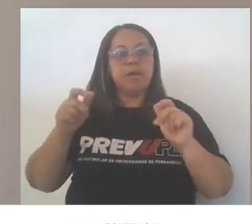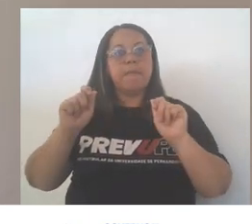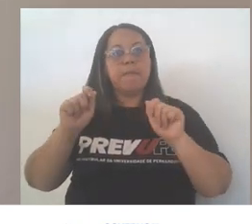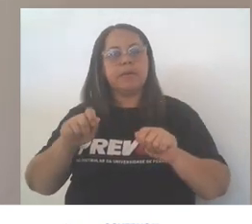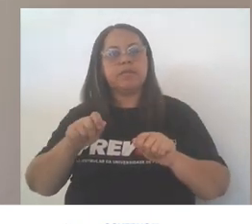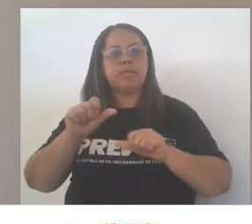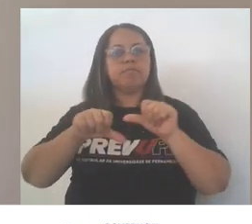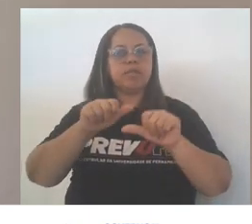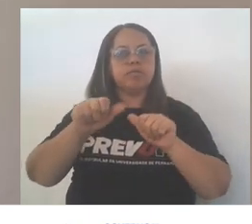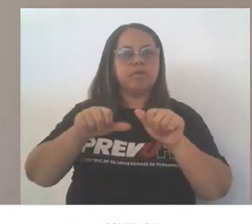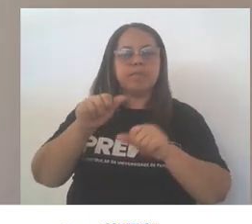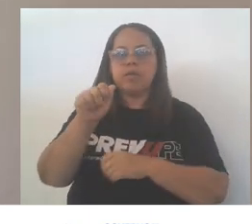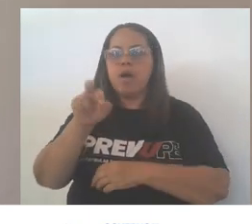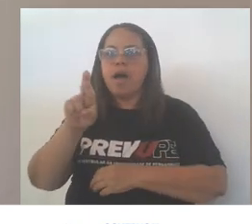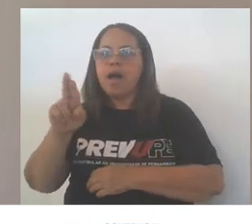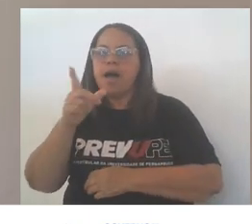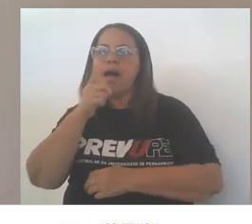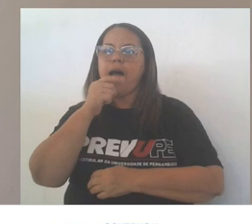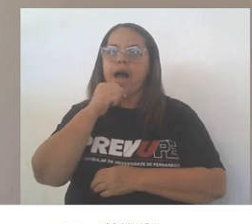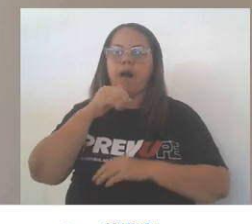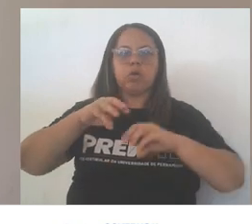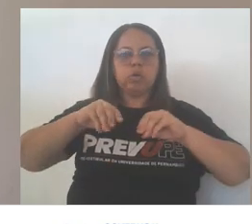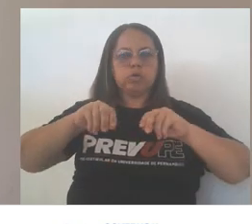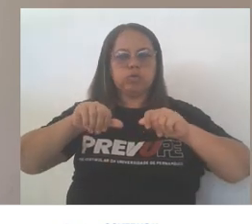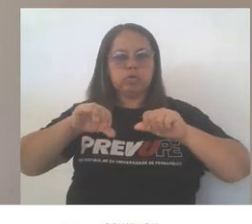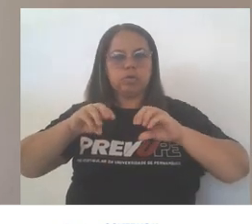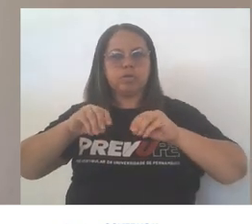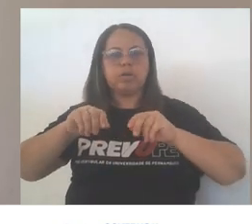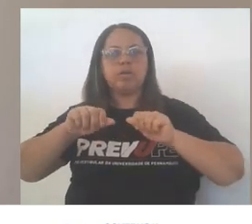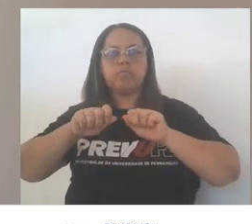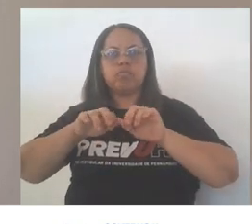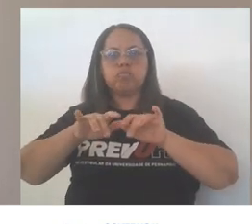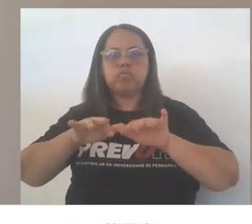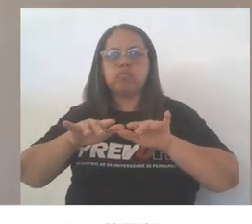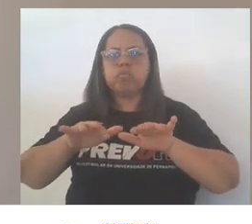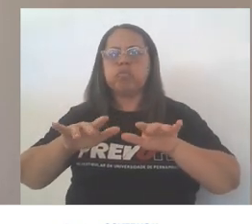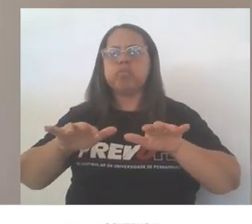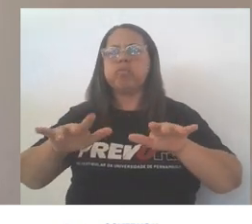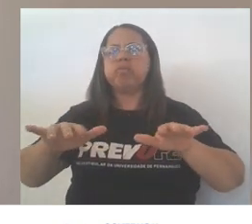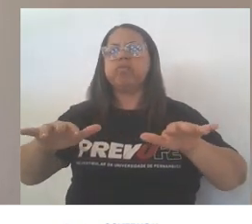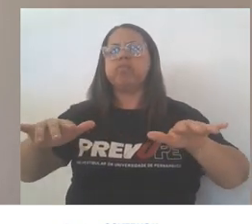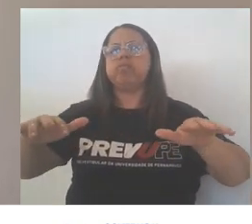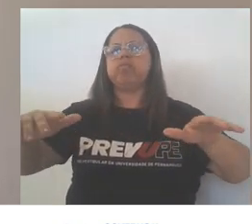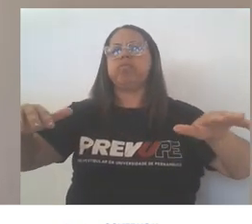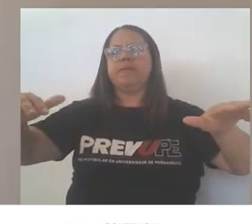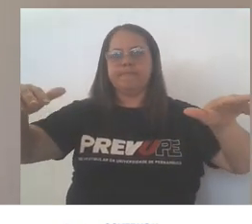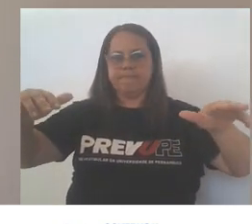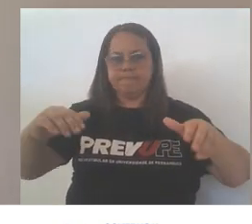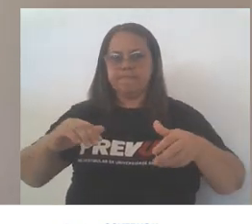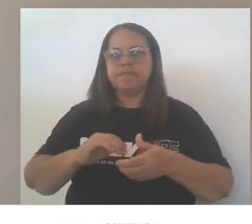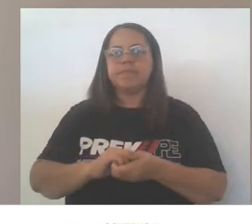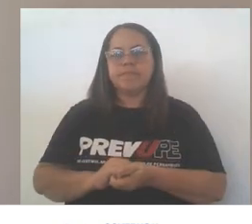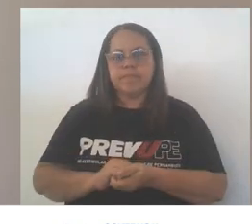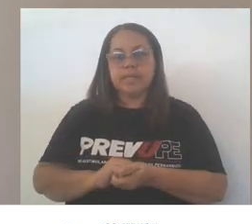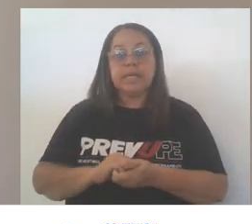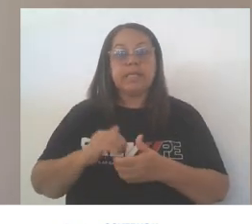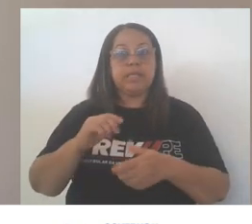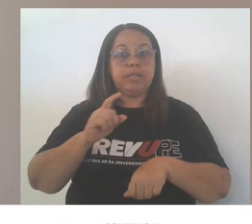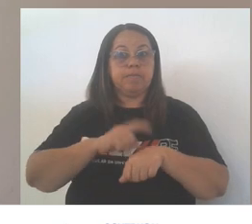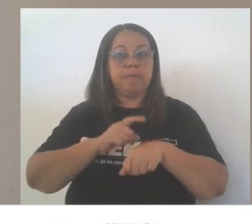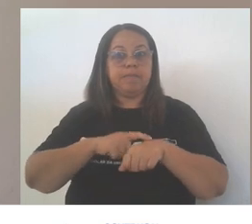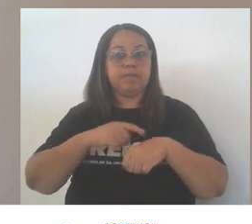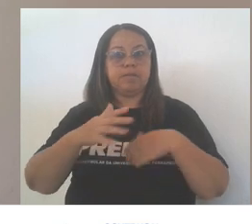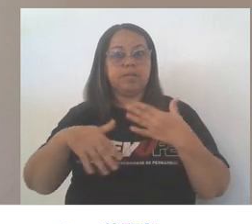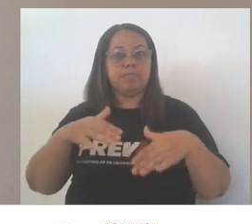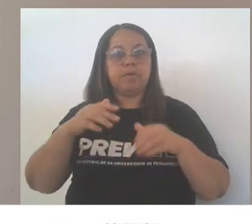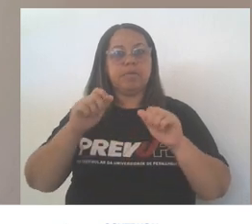ser transformados pelo ar, água ou solo, dispersando-se por grandes áreas geográficas. Durante esse processo,